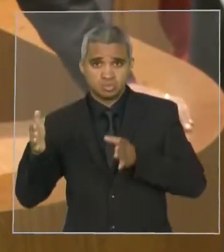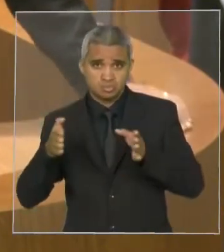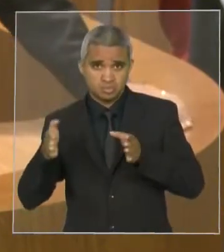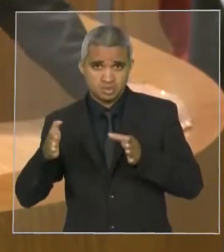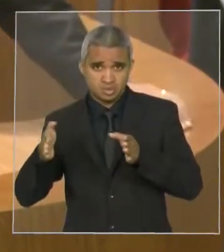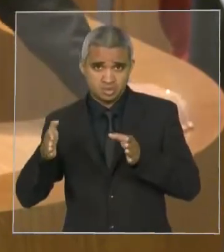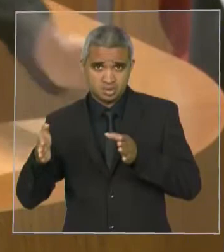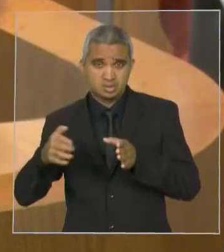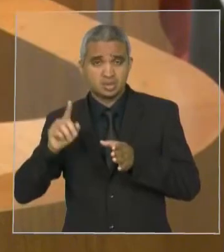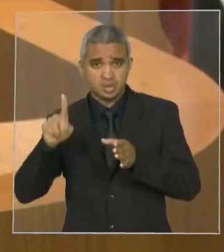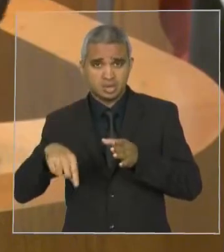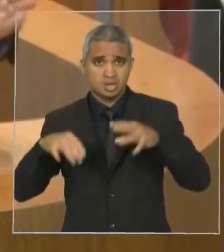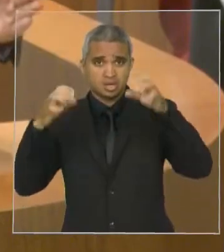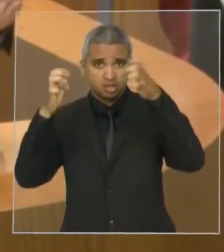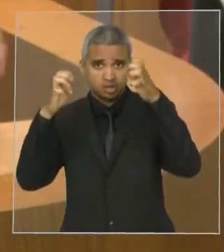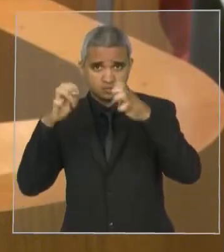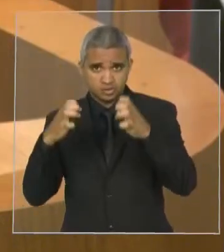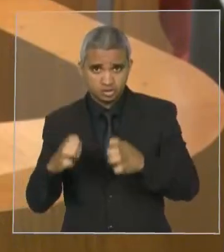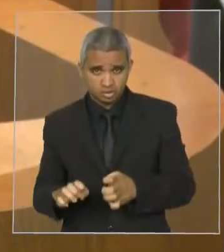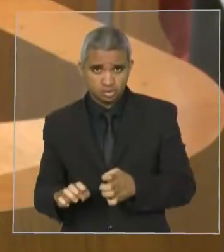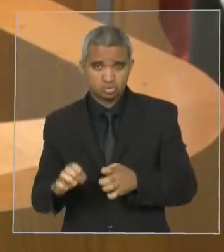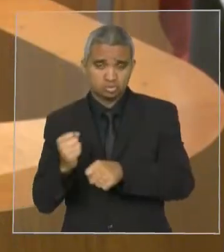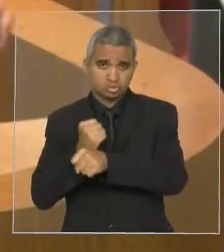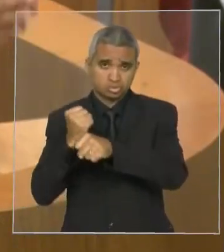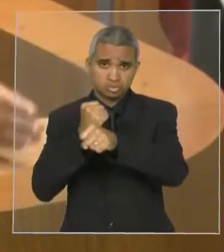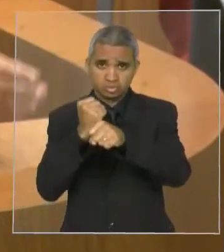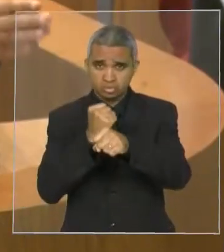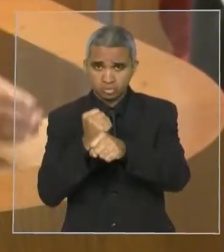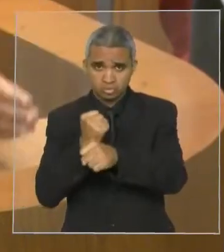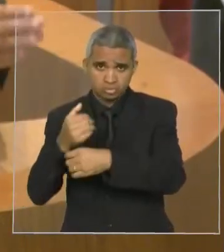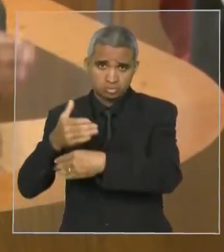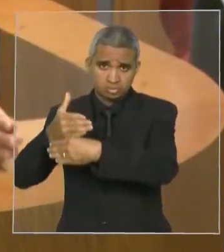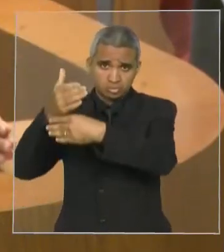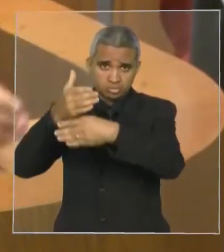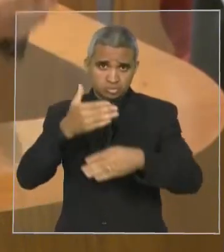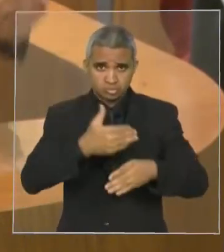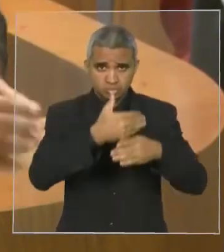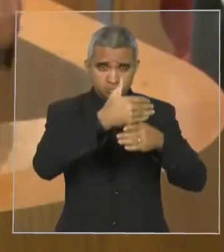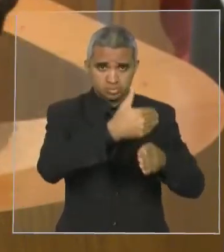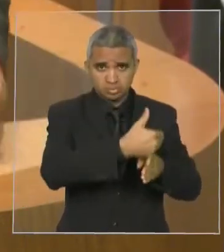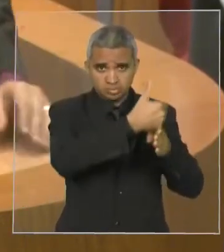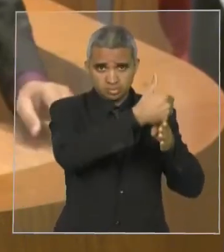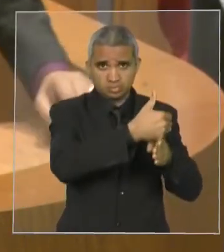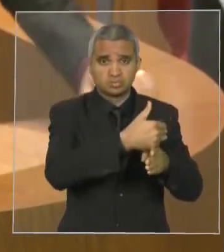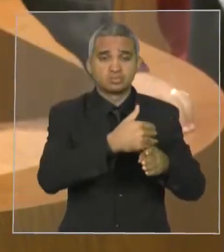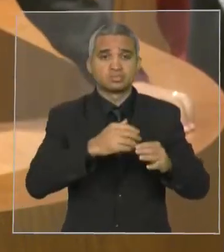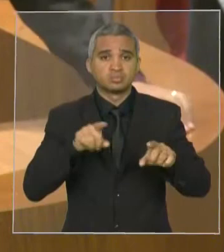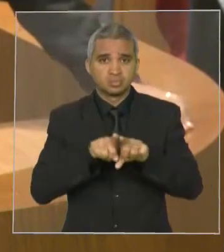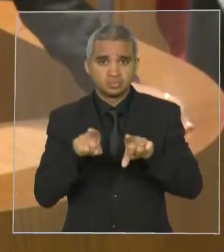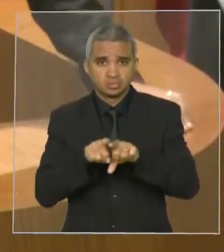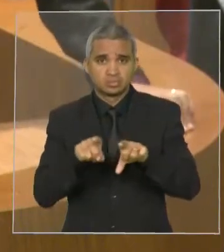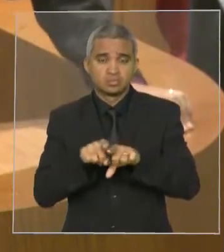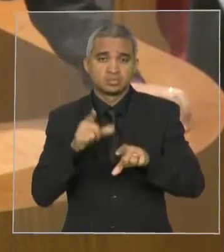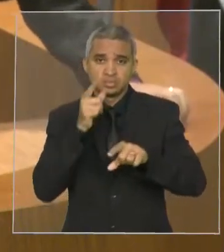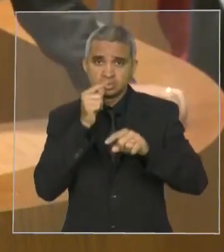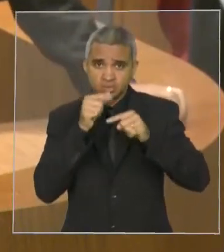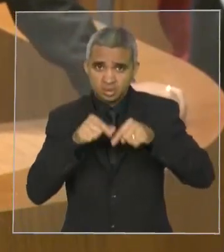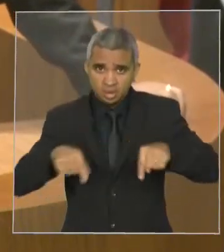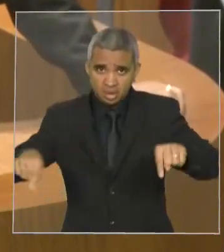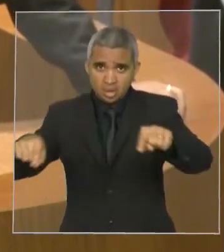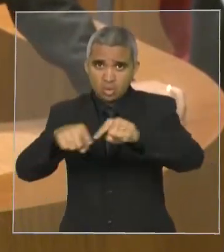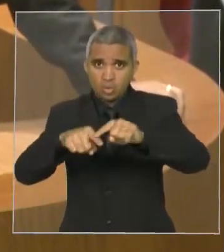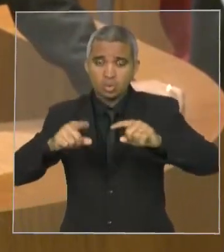infraestrutura do restante desta área e o aterramento da água ea construção desta concha